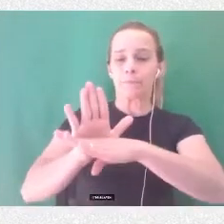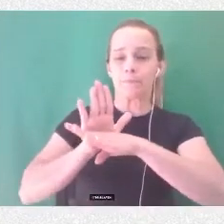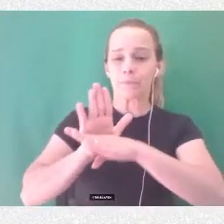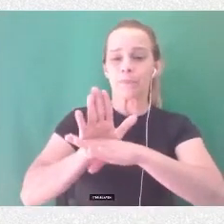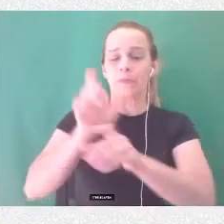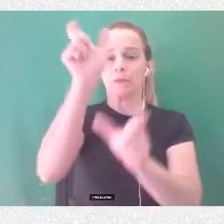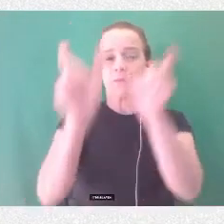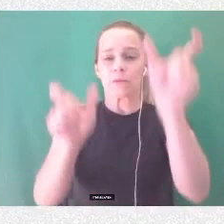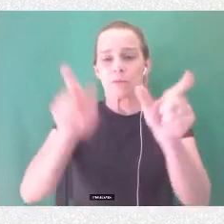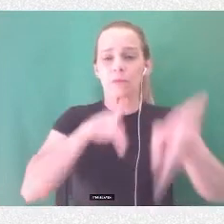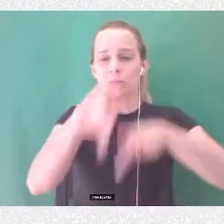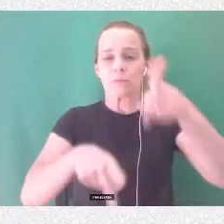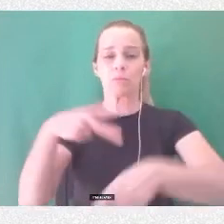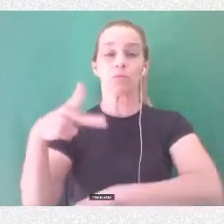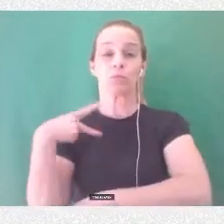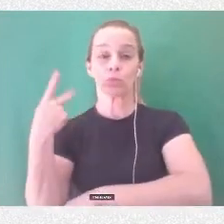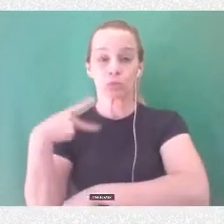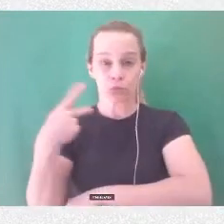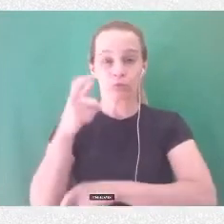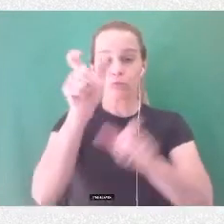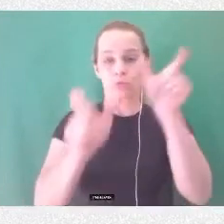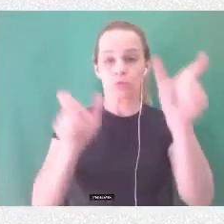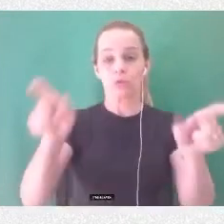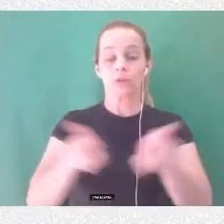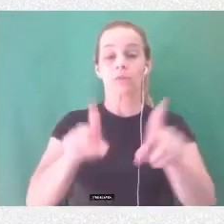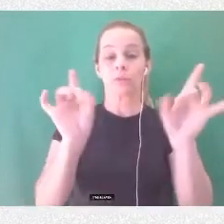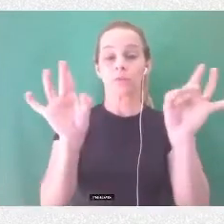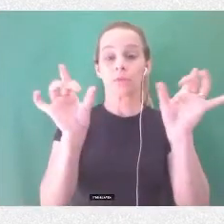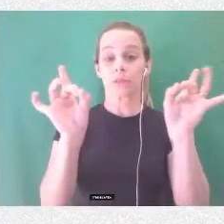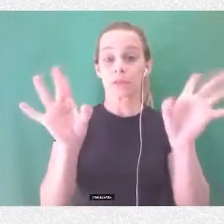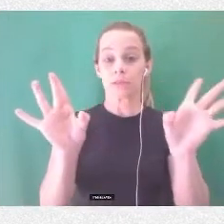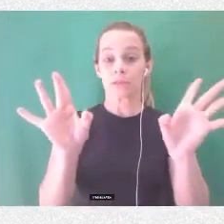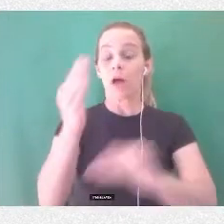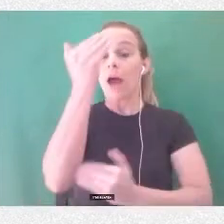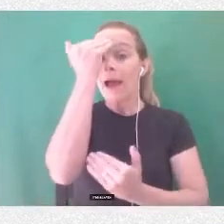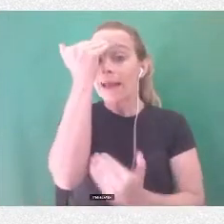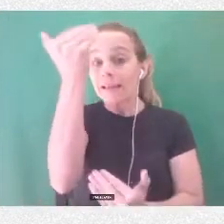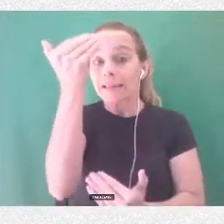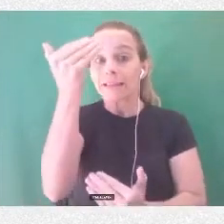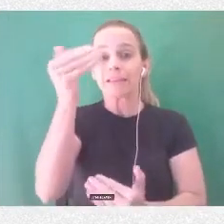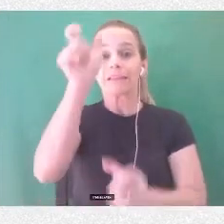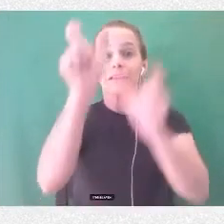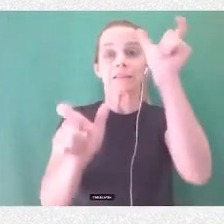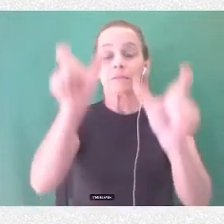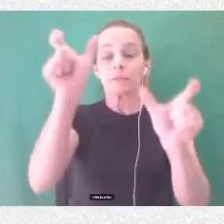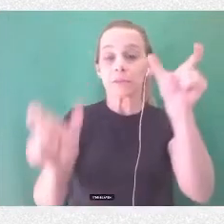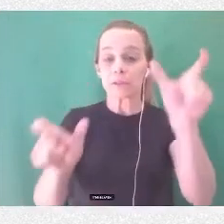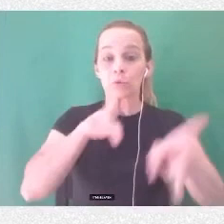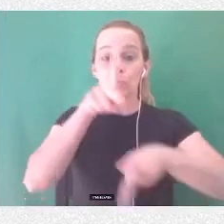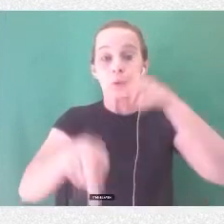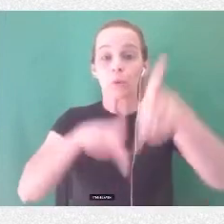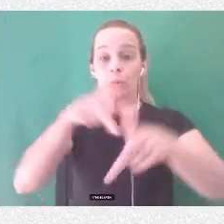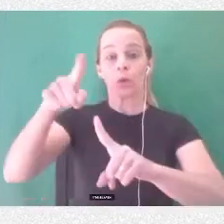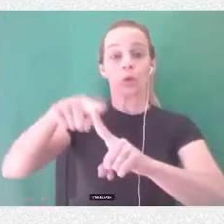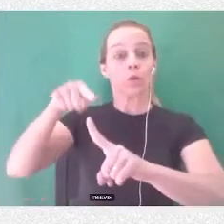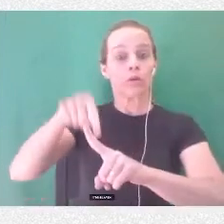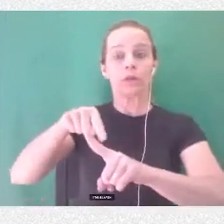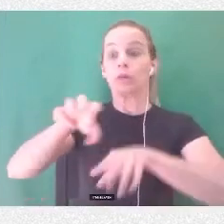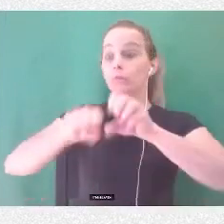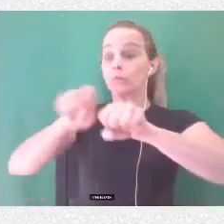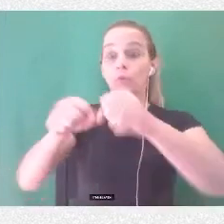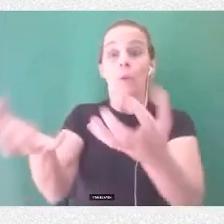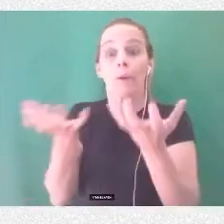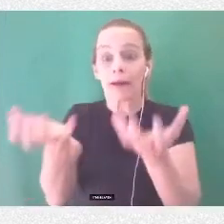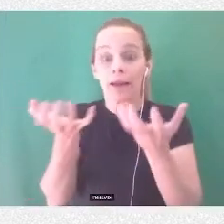e políticos. E, em especial, agradecer à população de Toledo, que buscou a vacina de forma muito intensa.